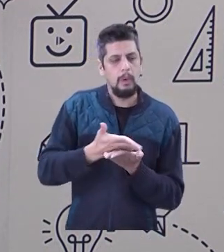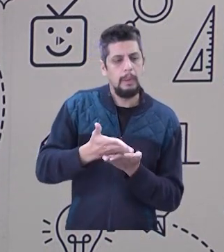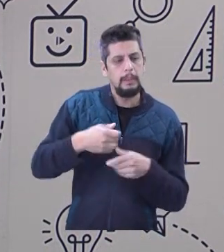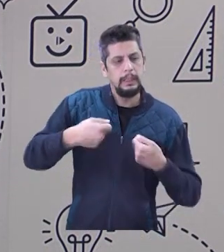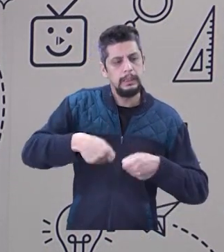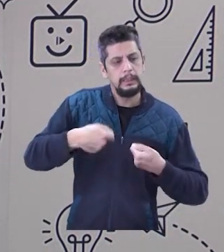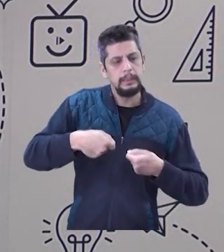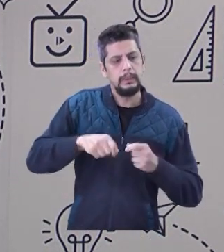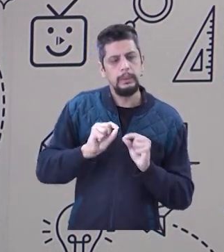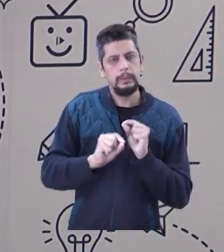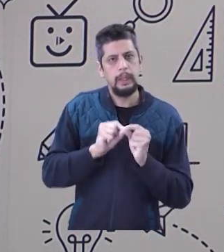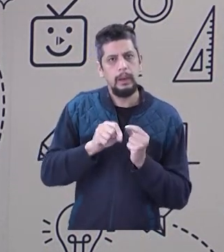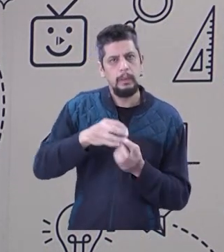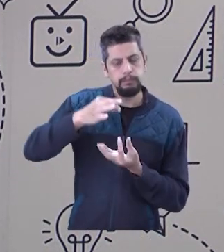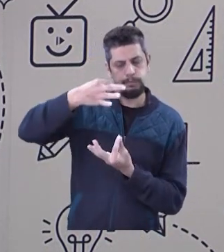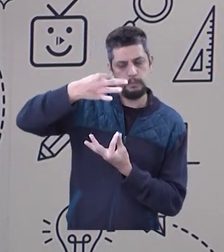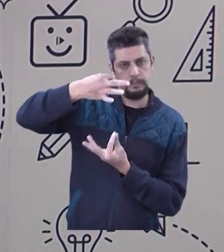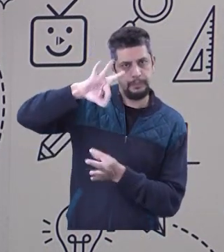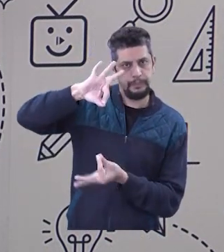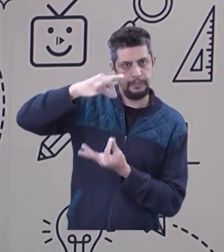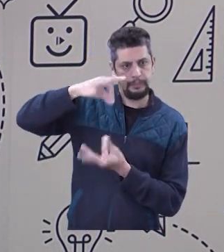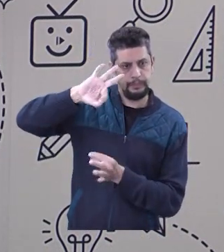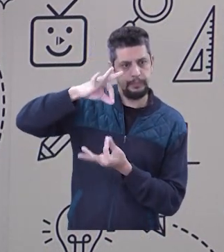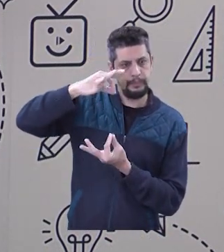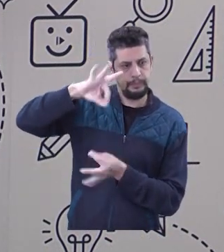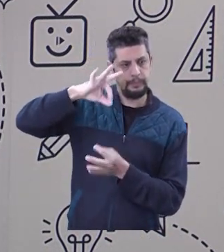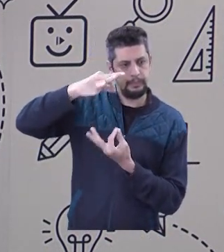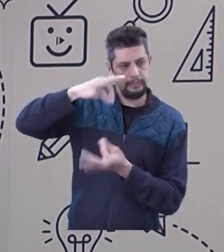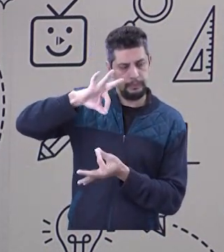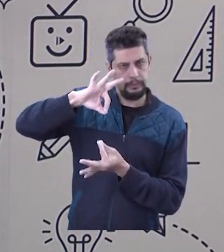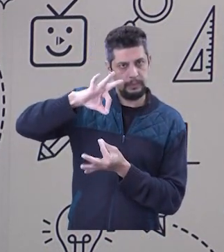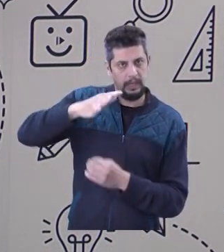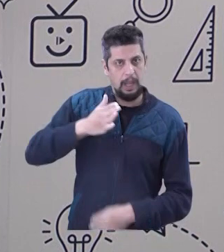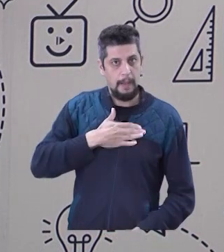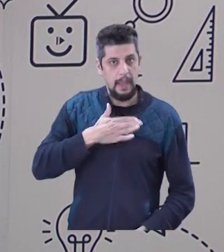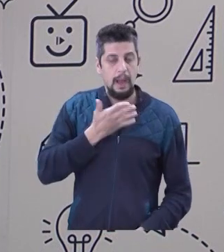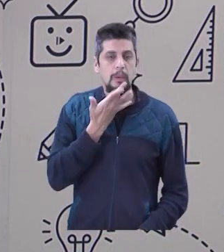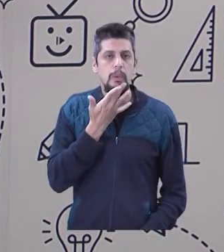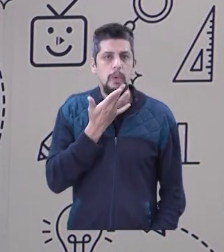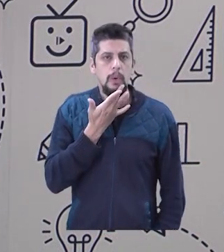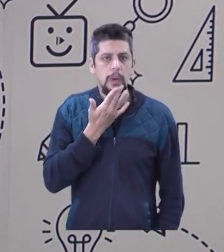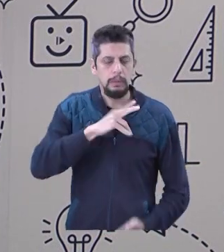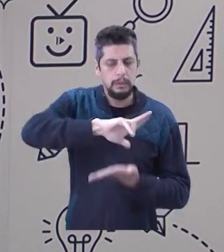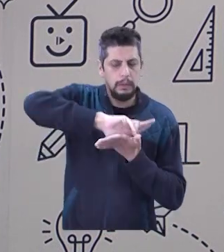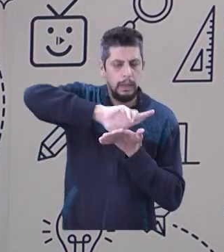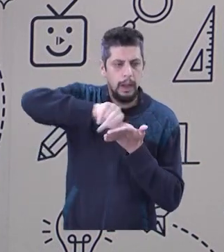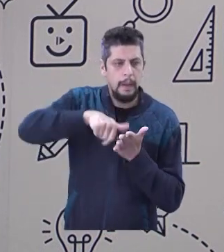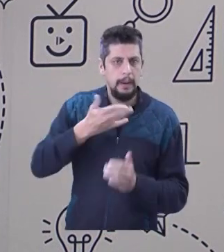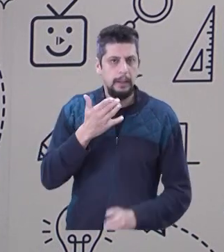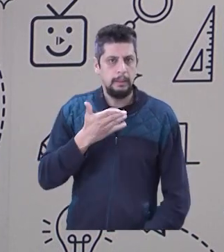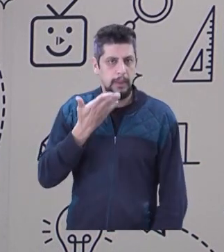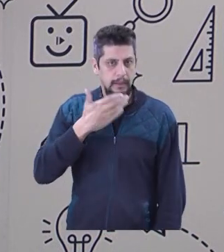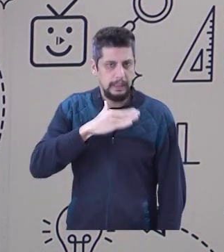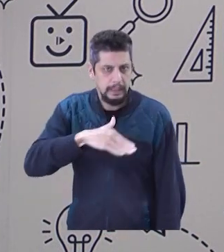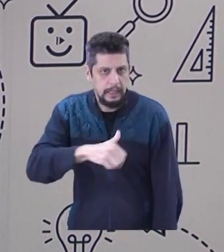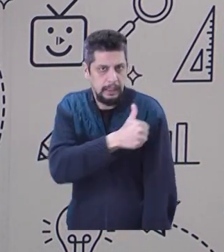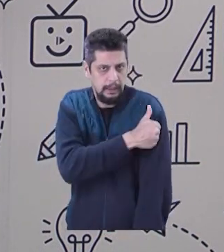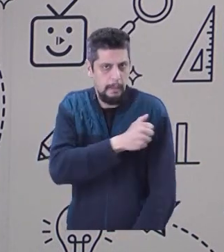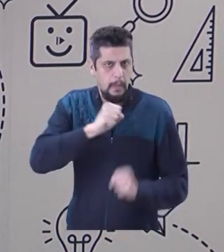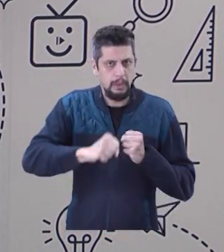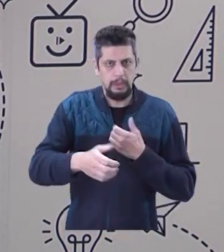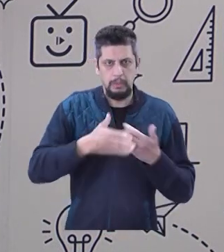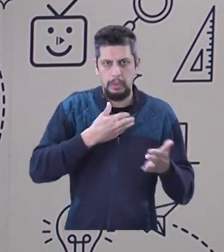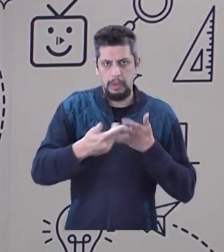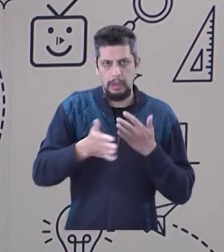Então, vamos precisar de uma folha sulfite, né? A minha é colorida, mas a das crianças pode ser a branca, não